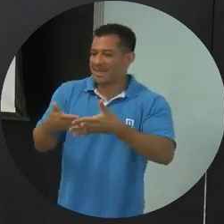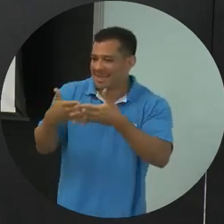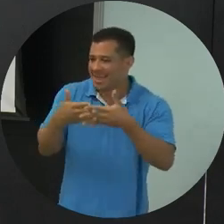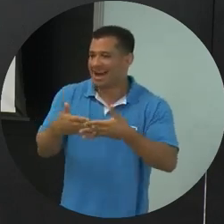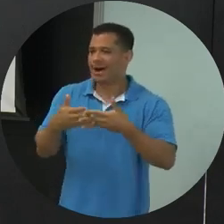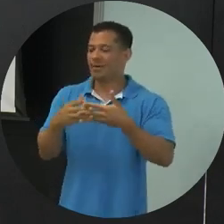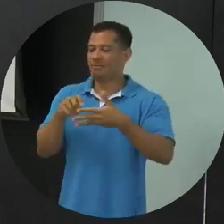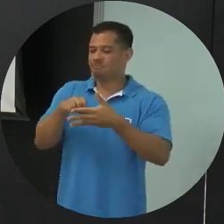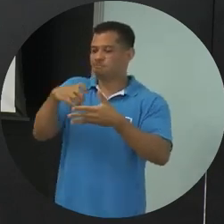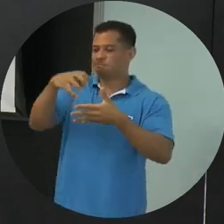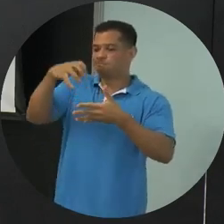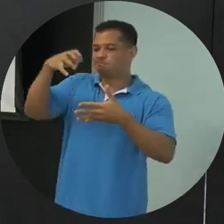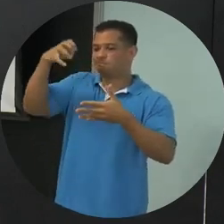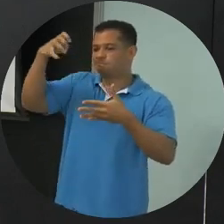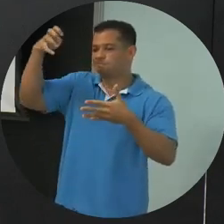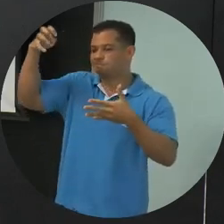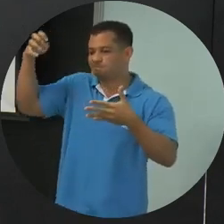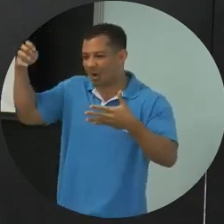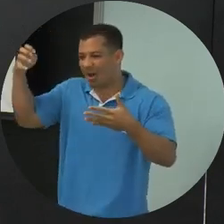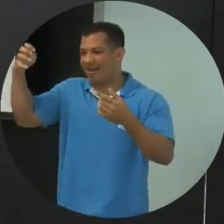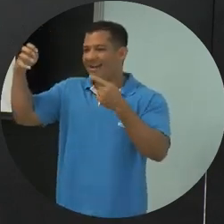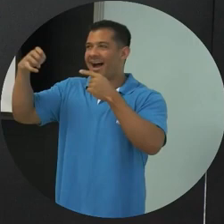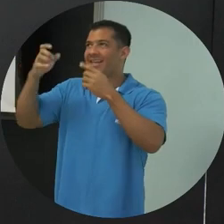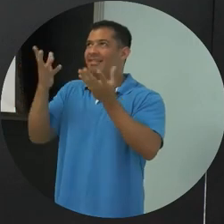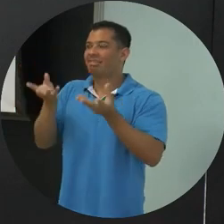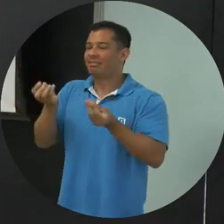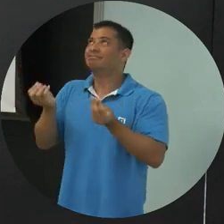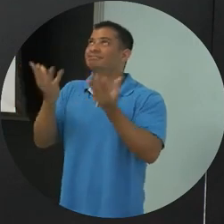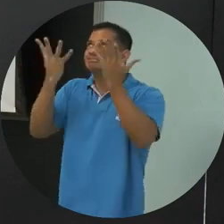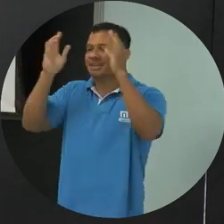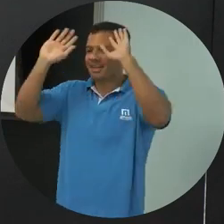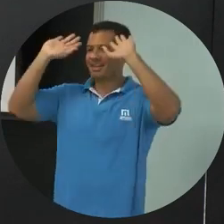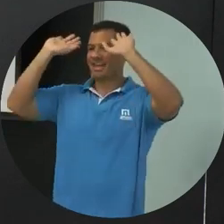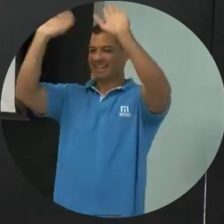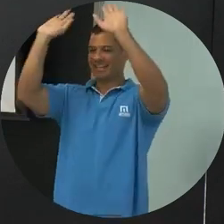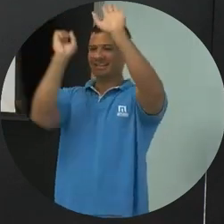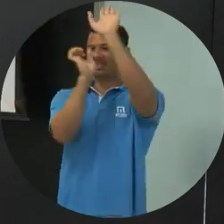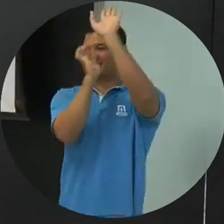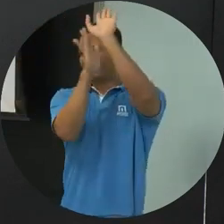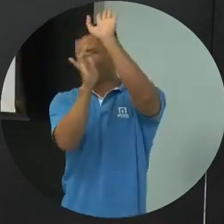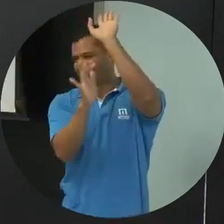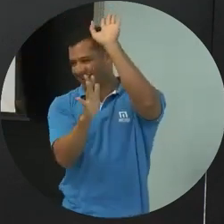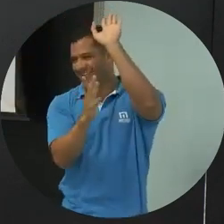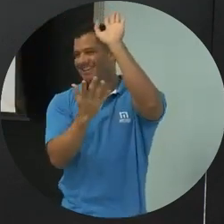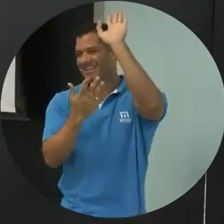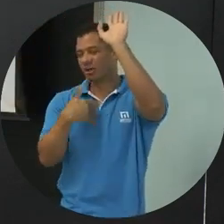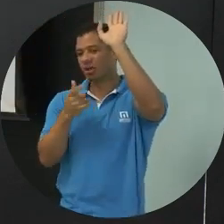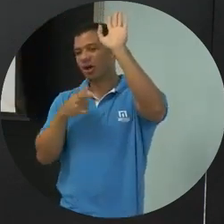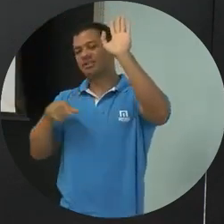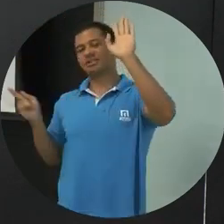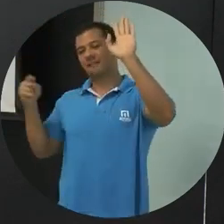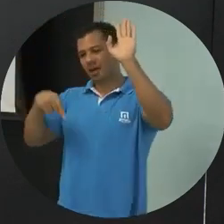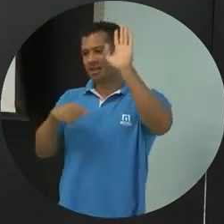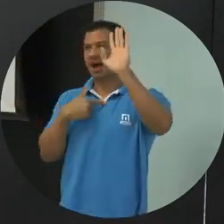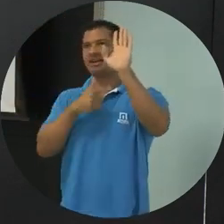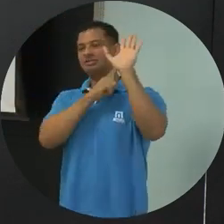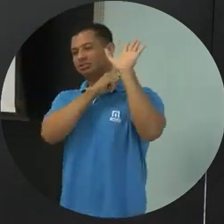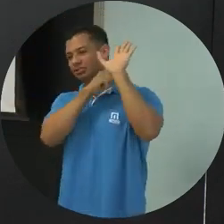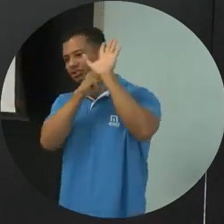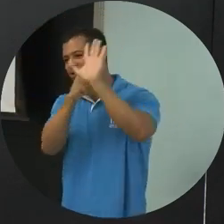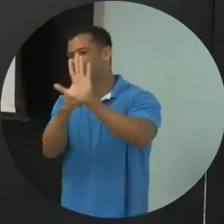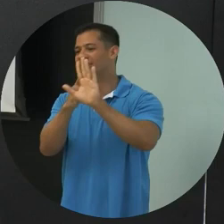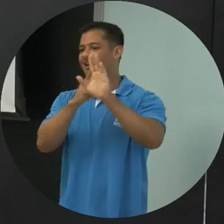fica impregnando no teto do vão central do MASP. Então, um escopo onde você faria uma